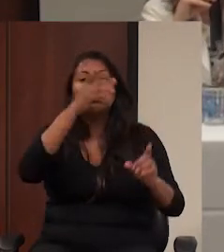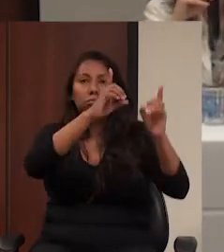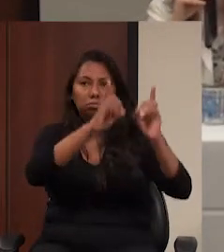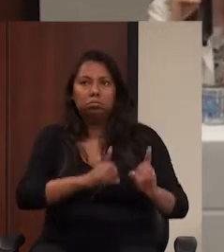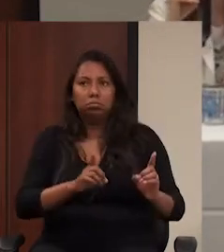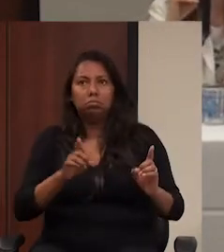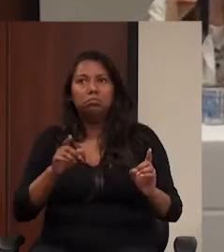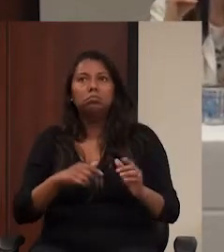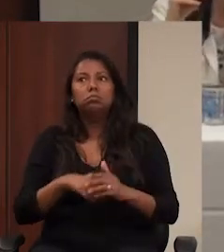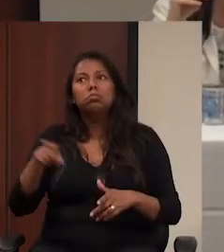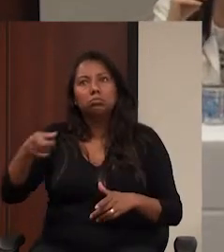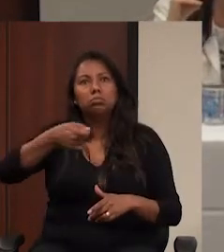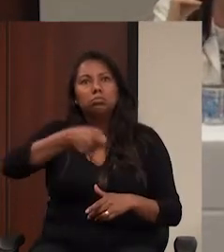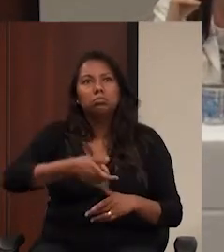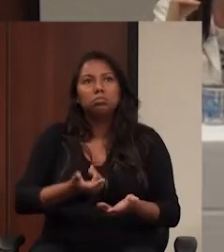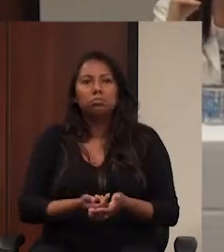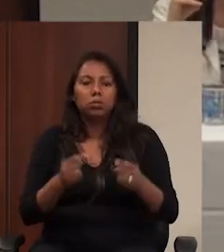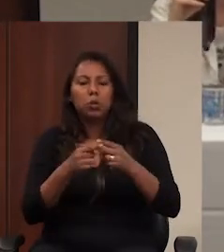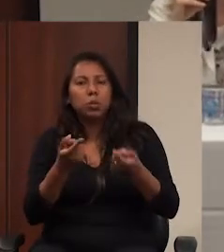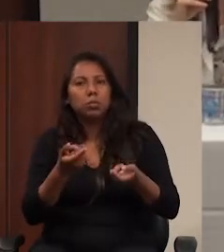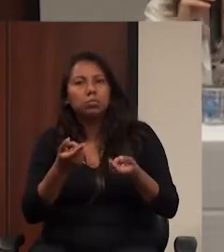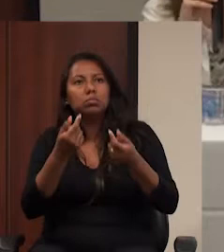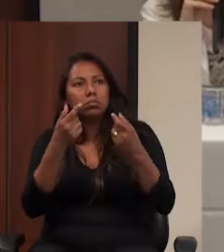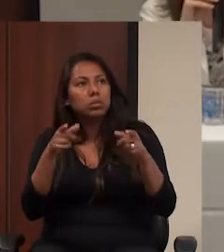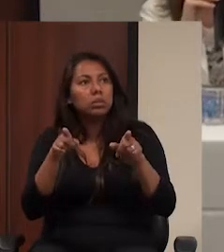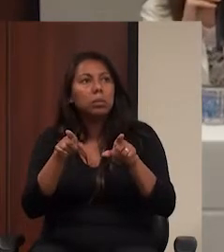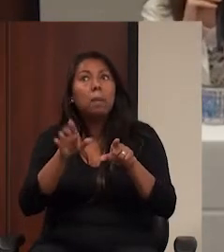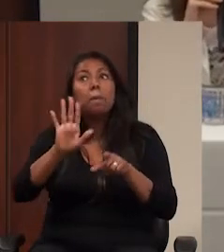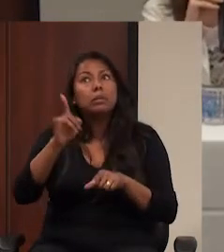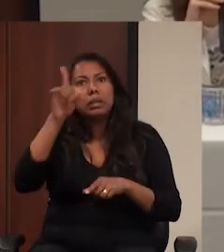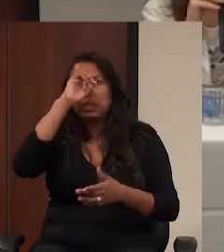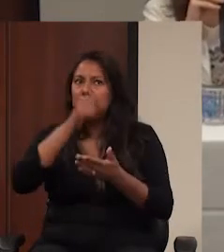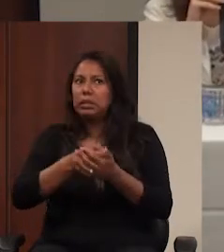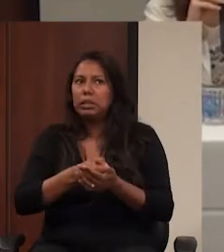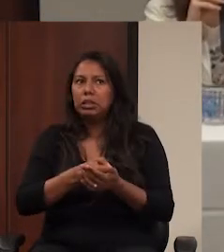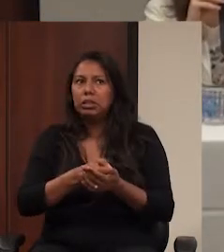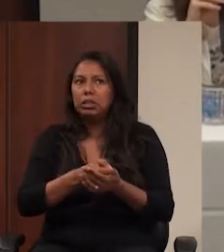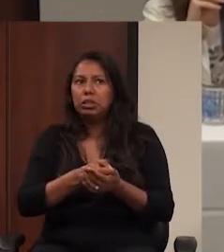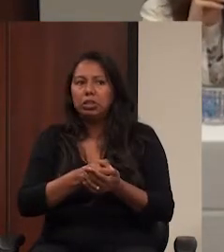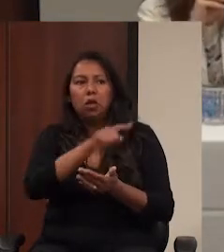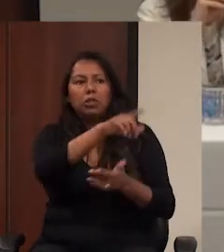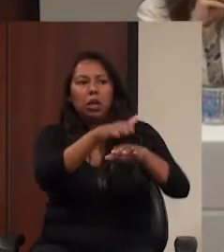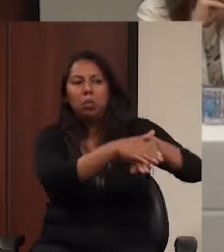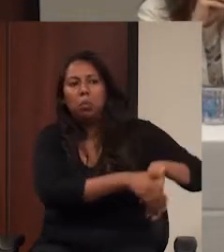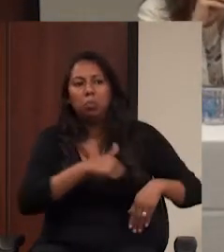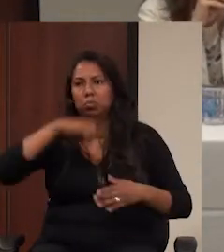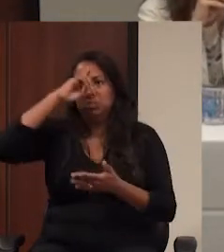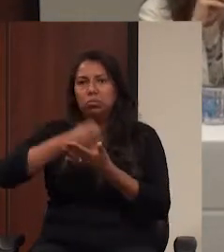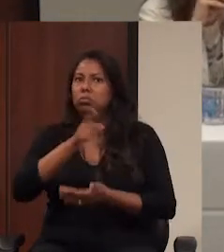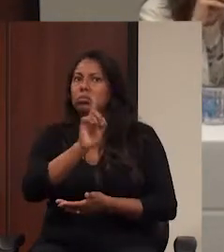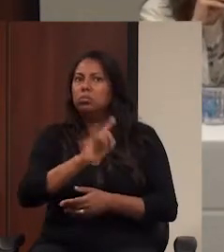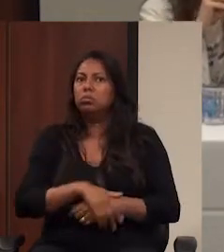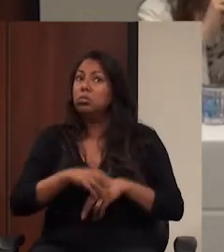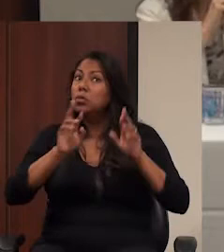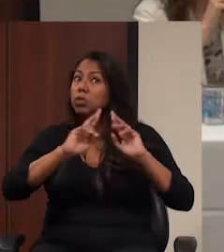forma mais preponderante em relação a questões financeiras, mas ele não decide em lugar da pessoa. Então, ele não é um curador como a gente tinha aqui, aquela ideia